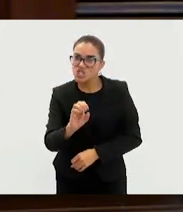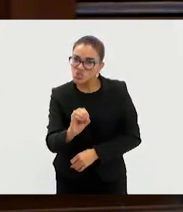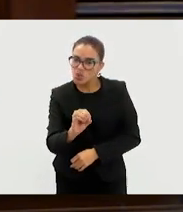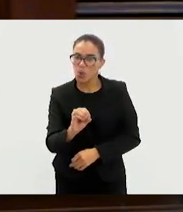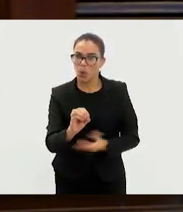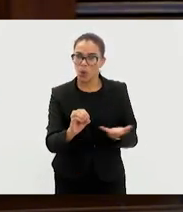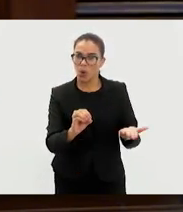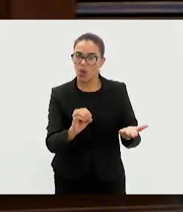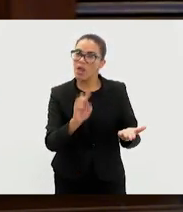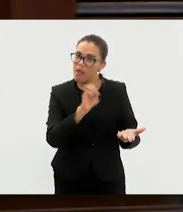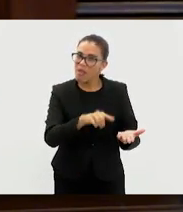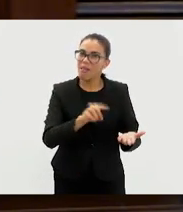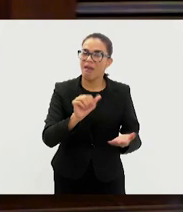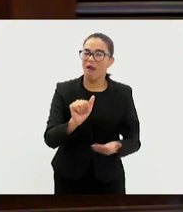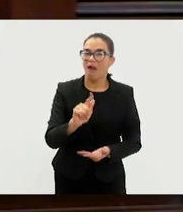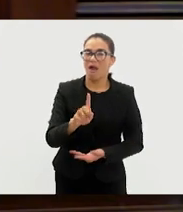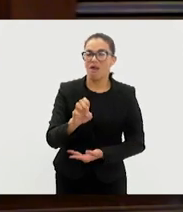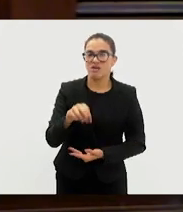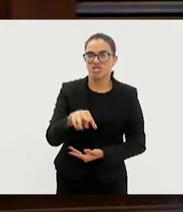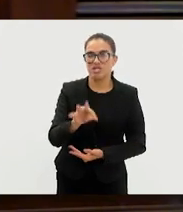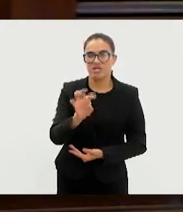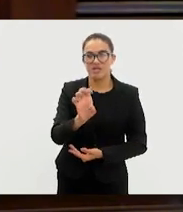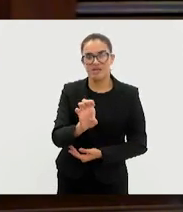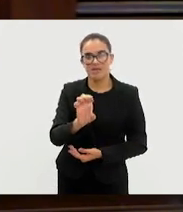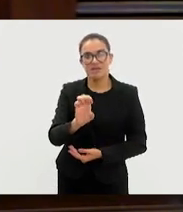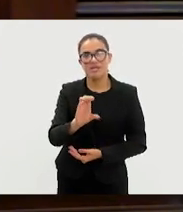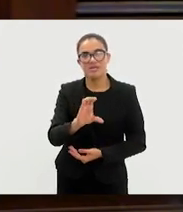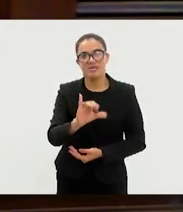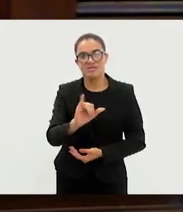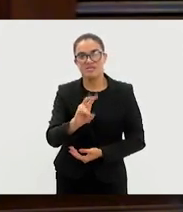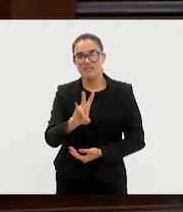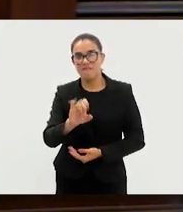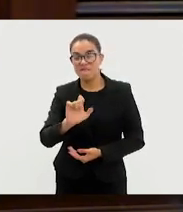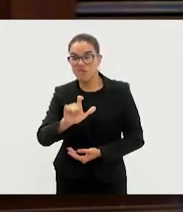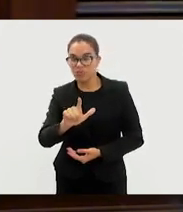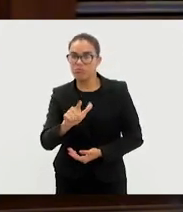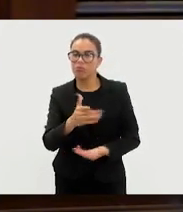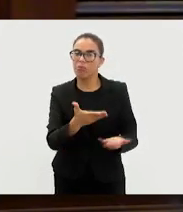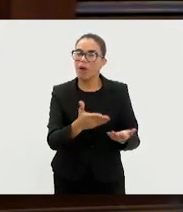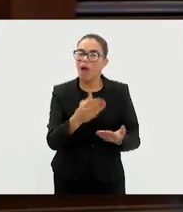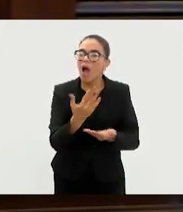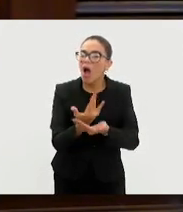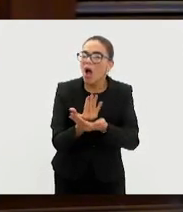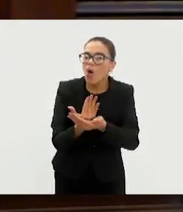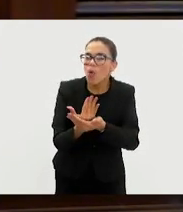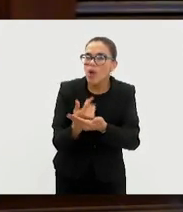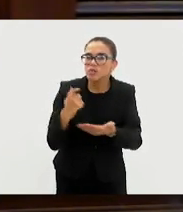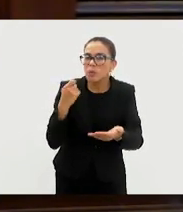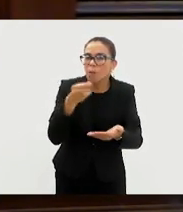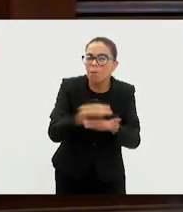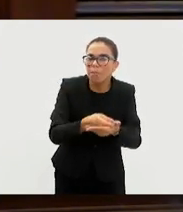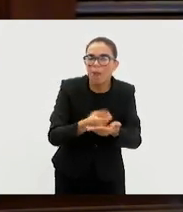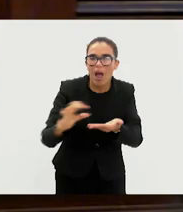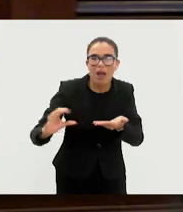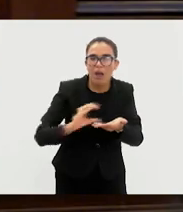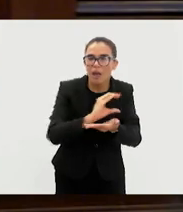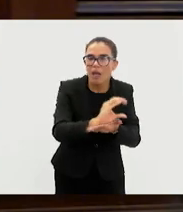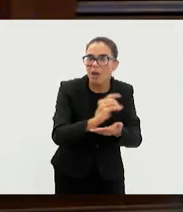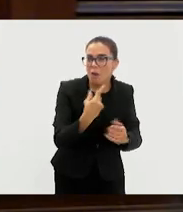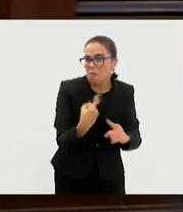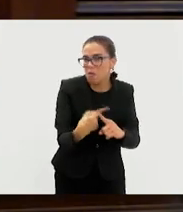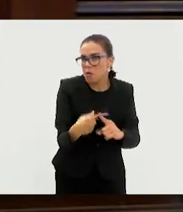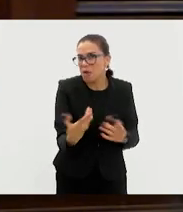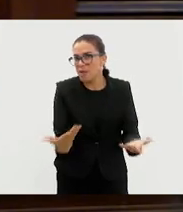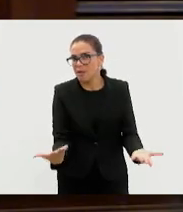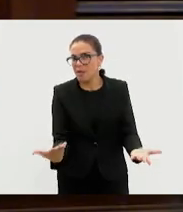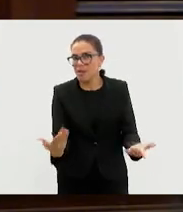civil. A UERJ não paga. Se a UERJ não paga porque o governo do Estado não repassa, por que a UERJ,